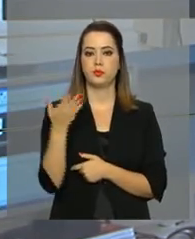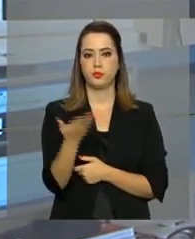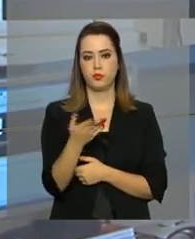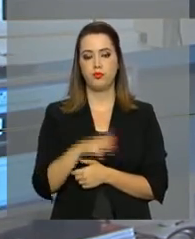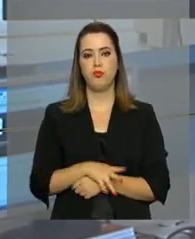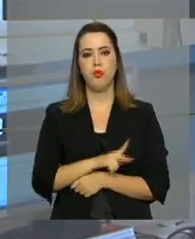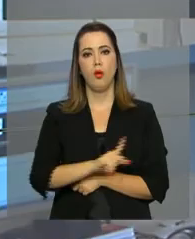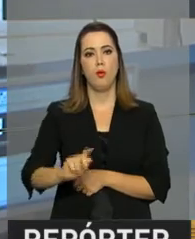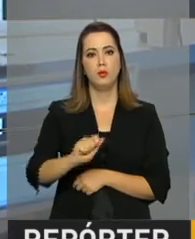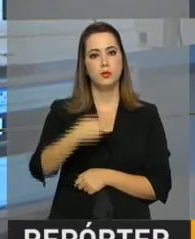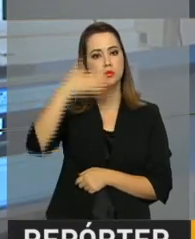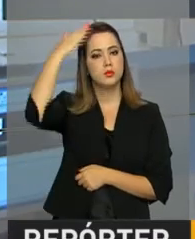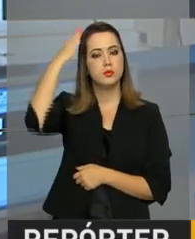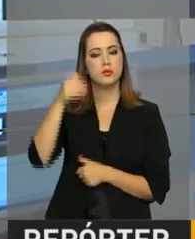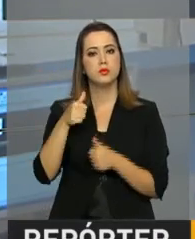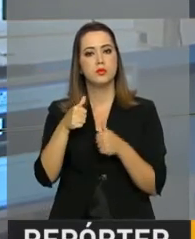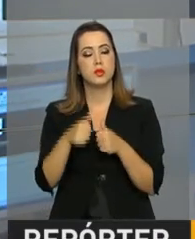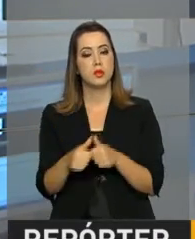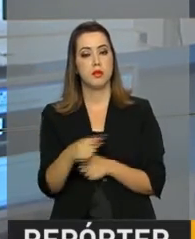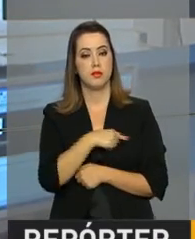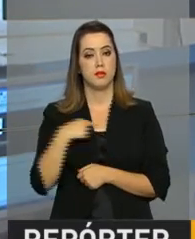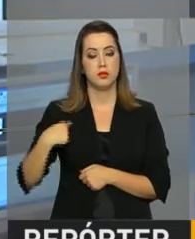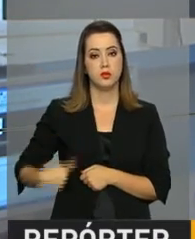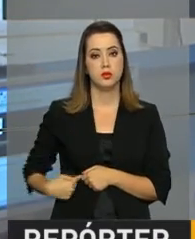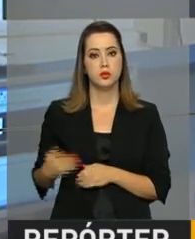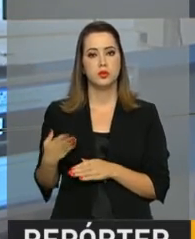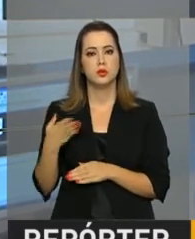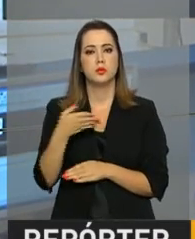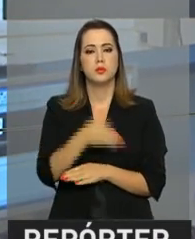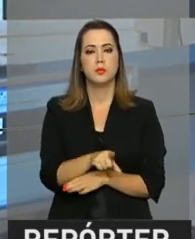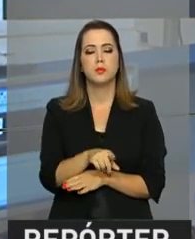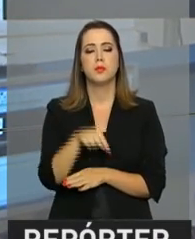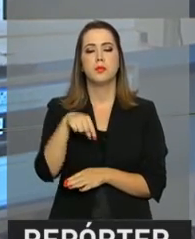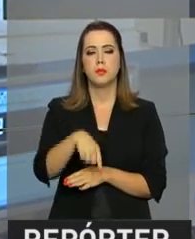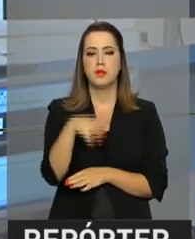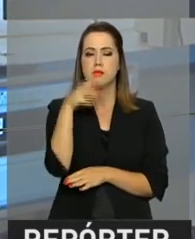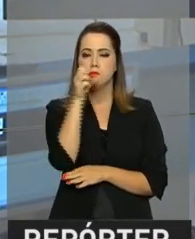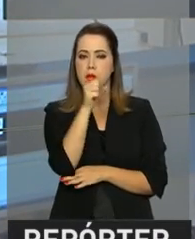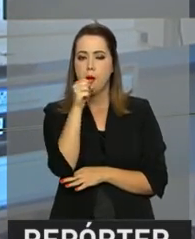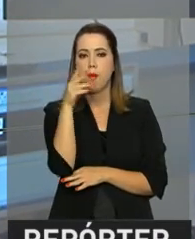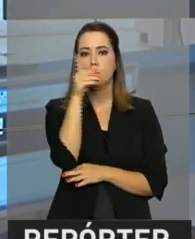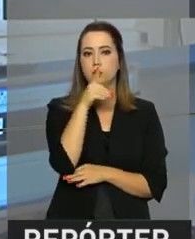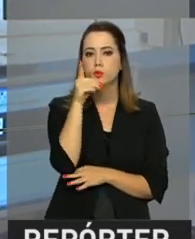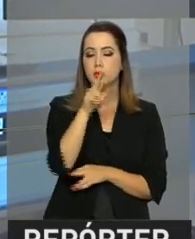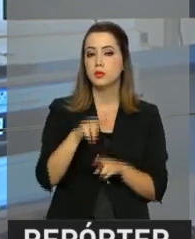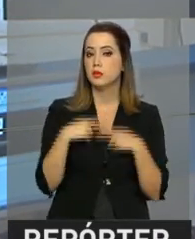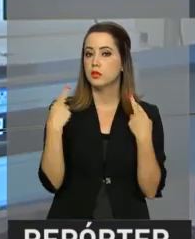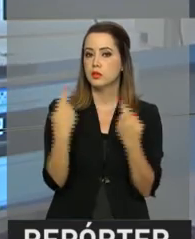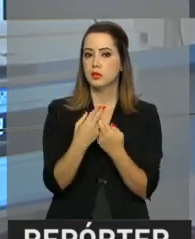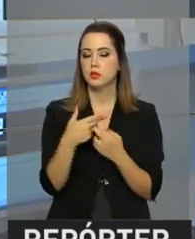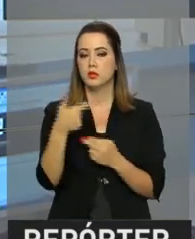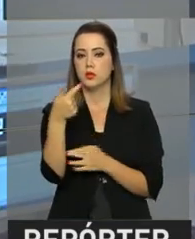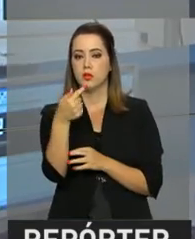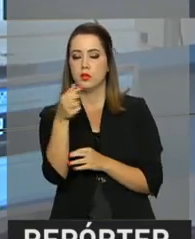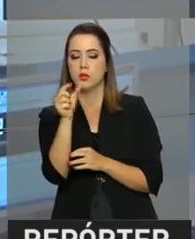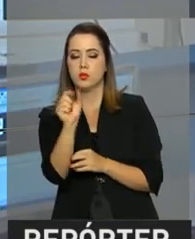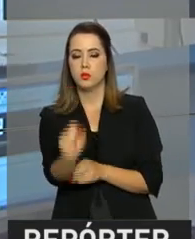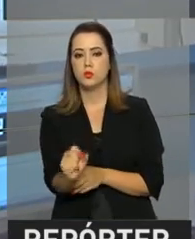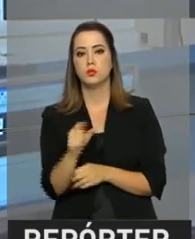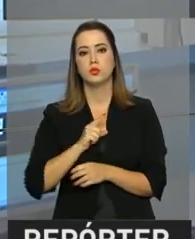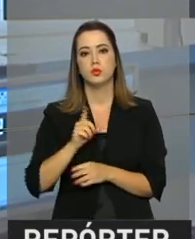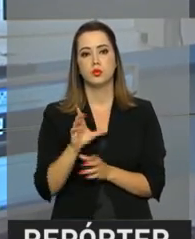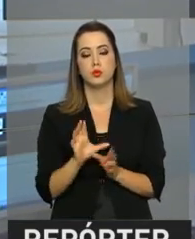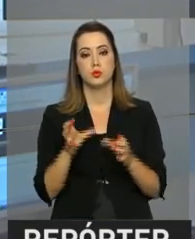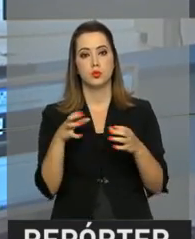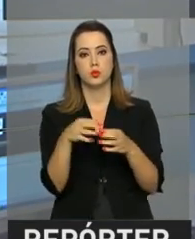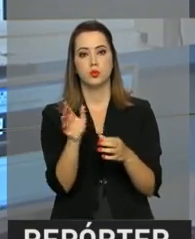está na China, participa neste final de semana da reunião de cúpula do G20, um grupo formado pelas 19 maiores economias do mundo